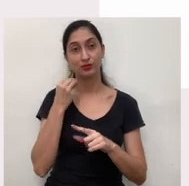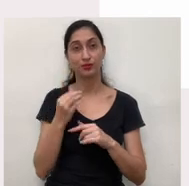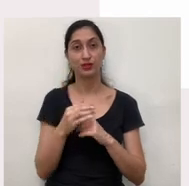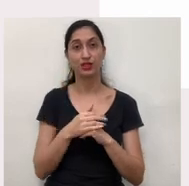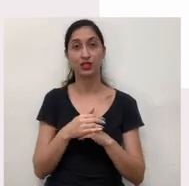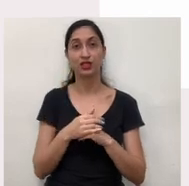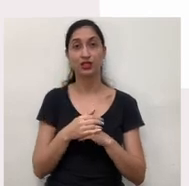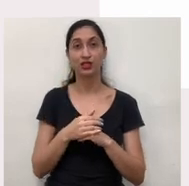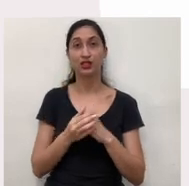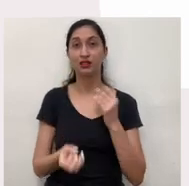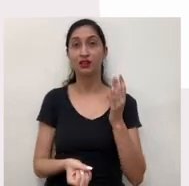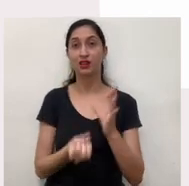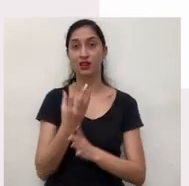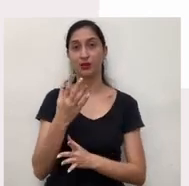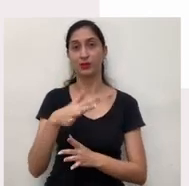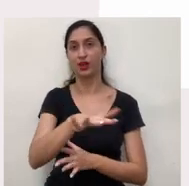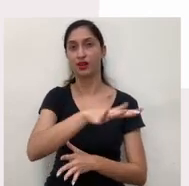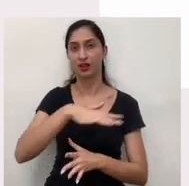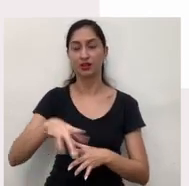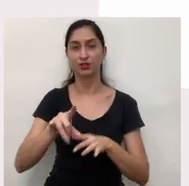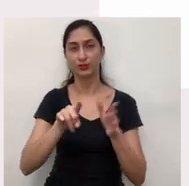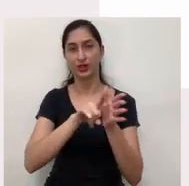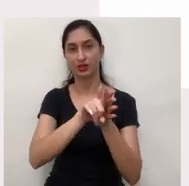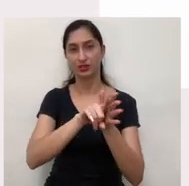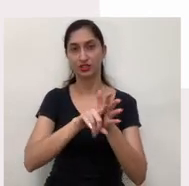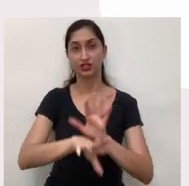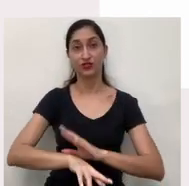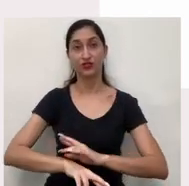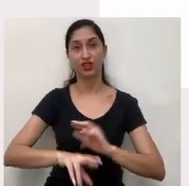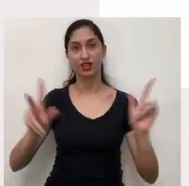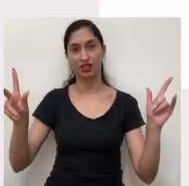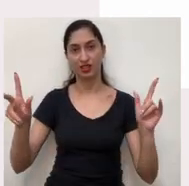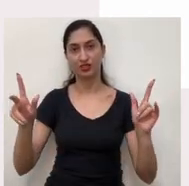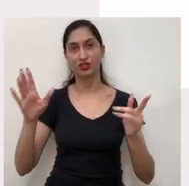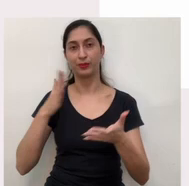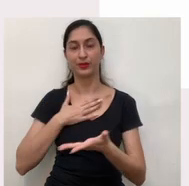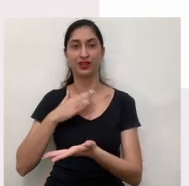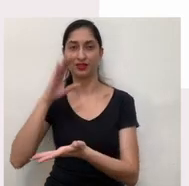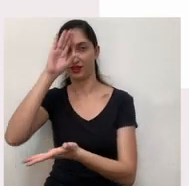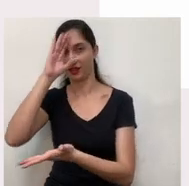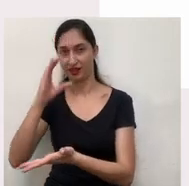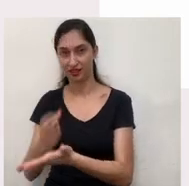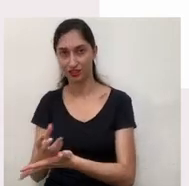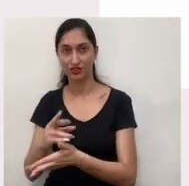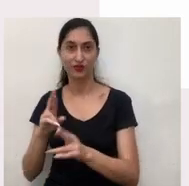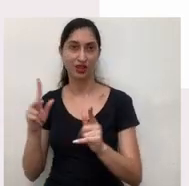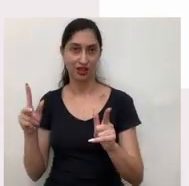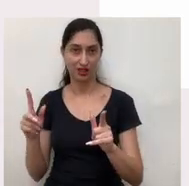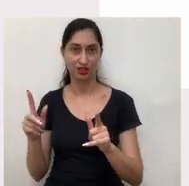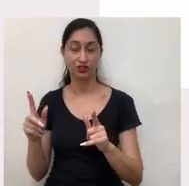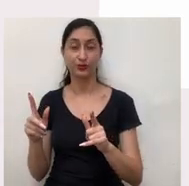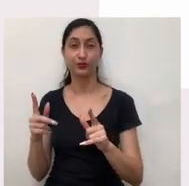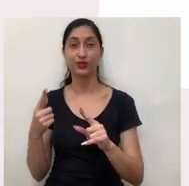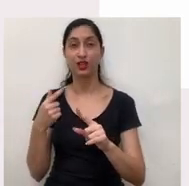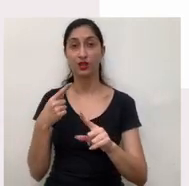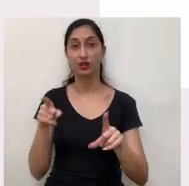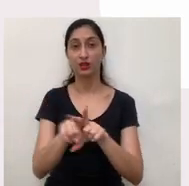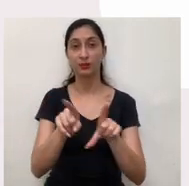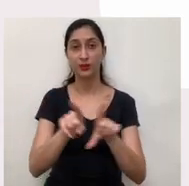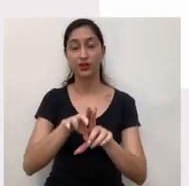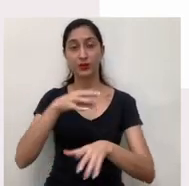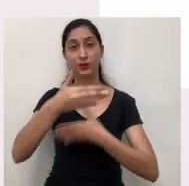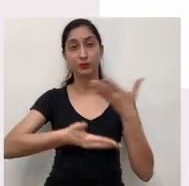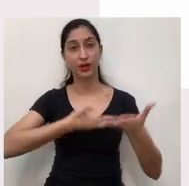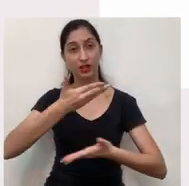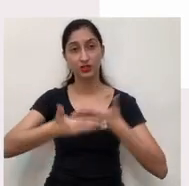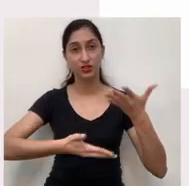de constituição de um campo de pesquisa diferente do que foi na tese, né? Então, vou também compartilhar um trabalho que